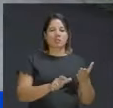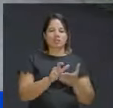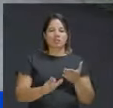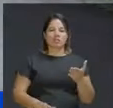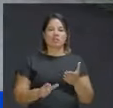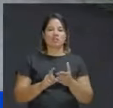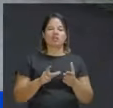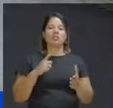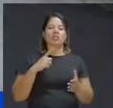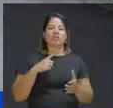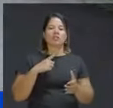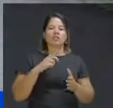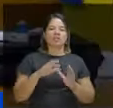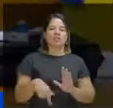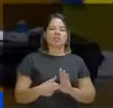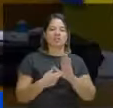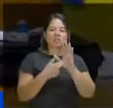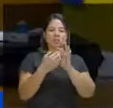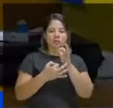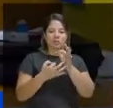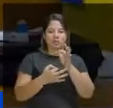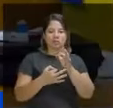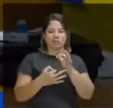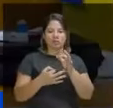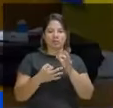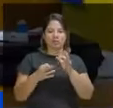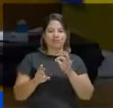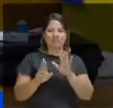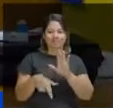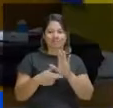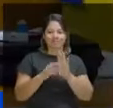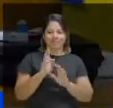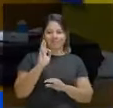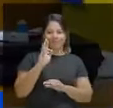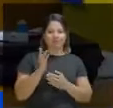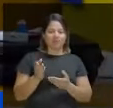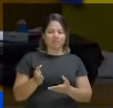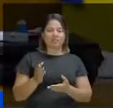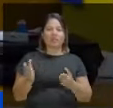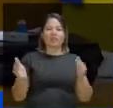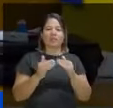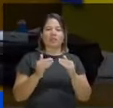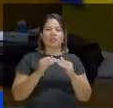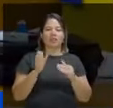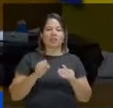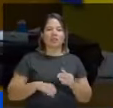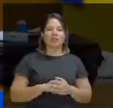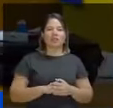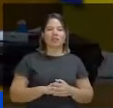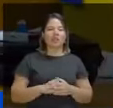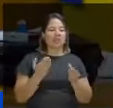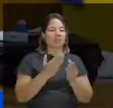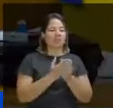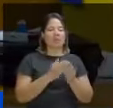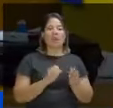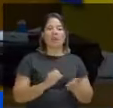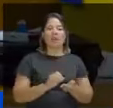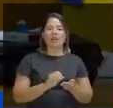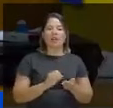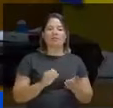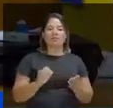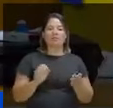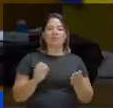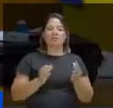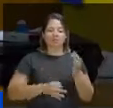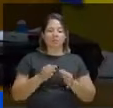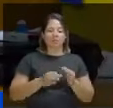no termo do voto da juíza relatora. E não havendo mais nenhum processo da sessão judiciária, declaro